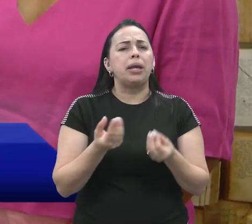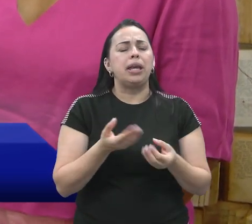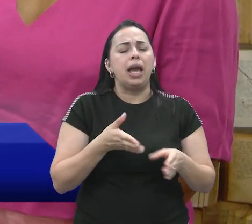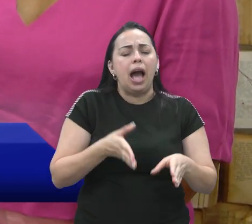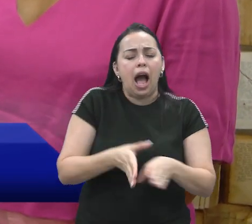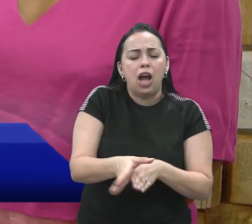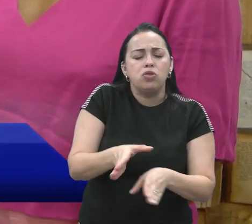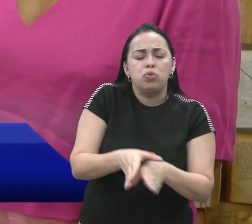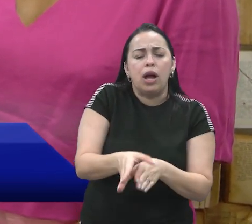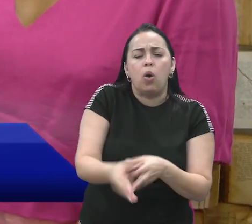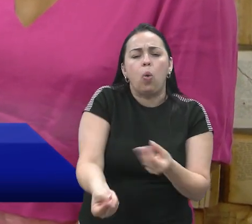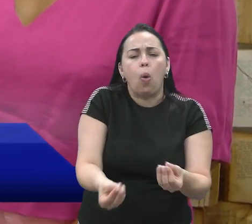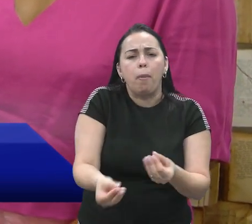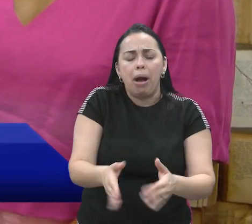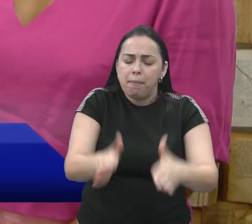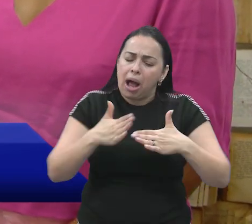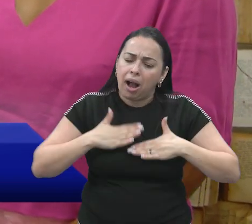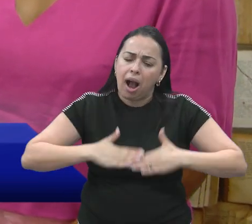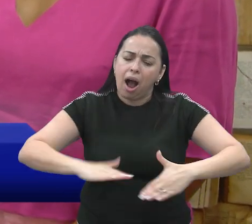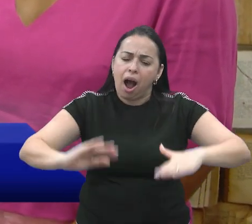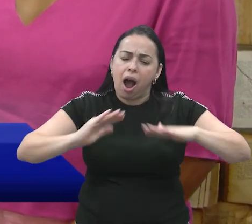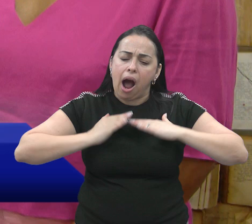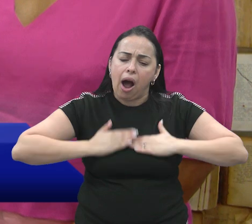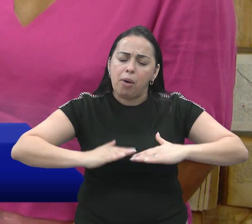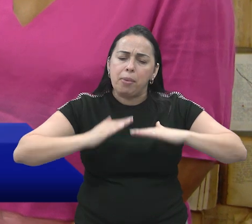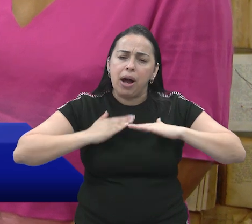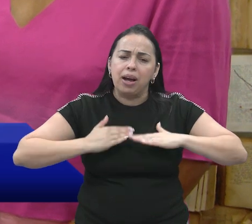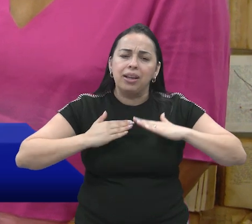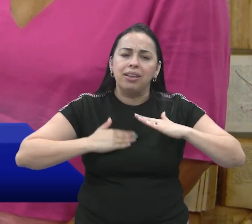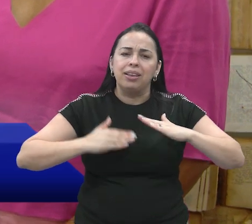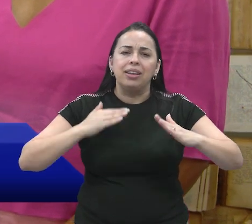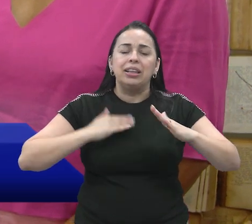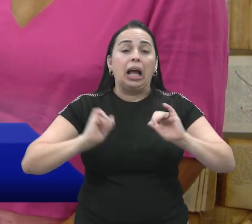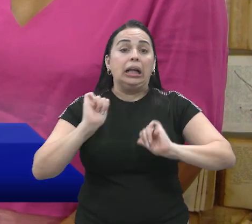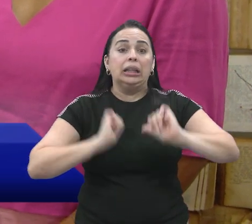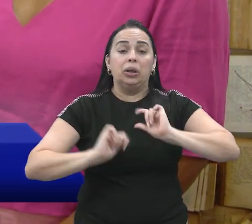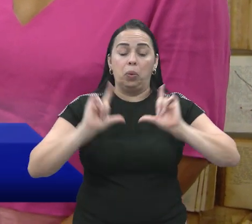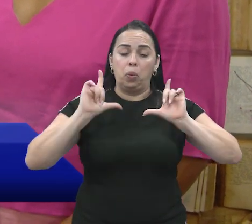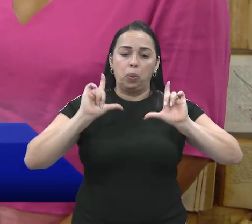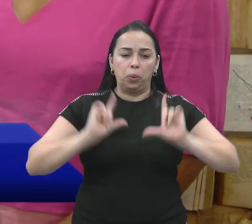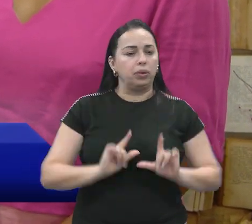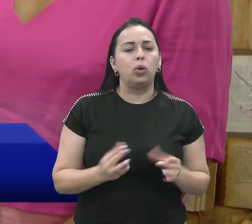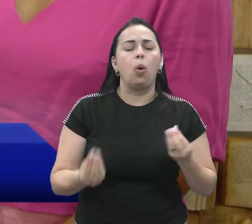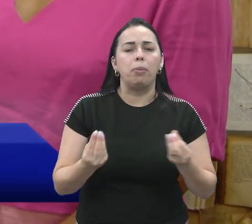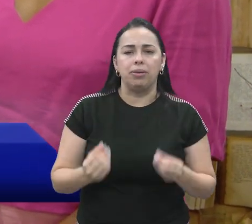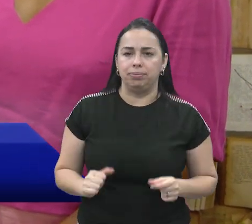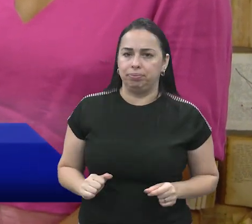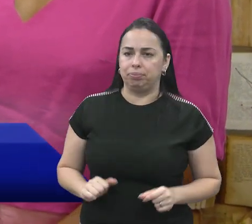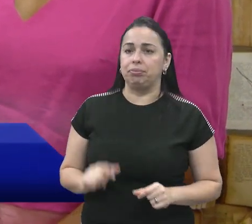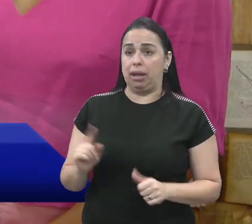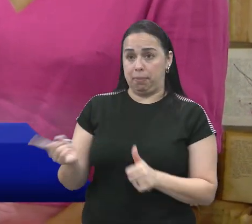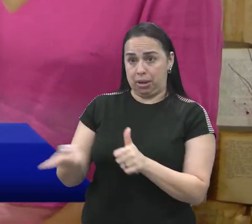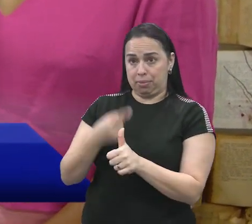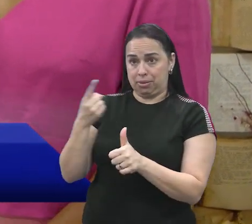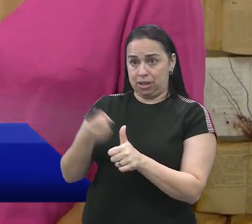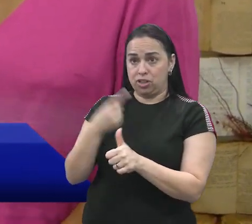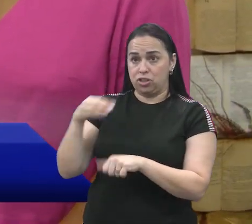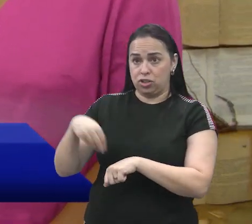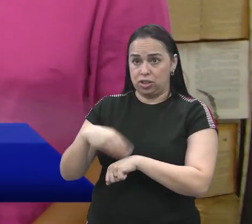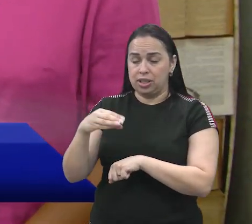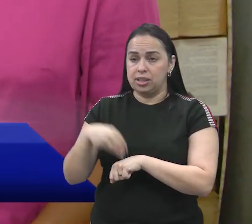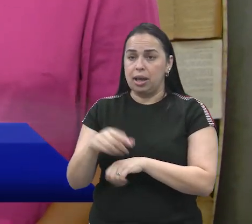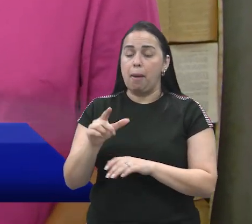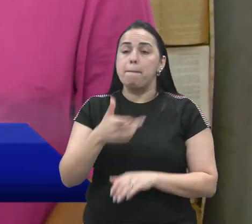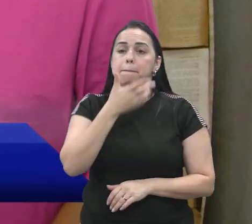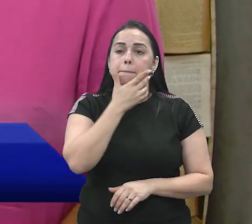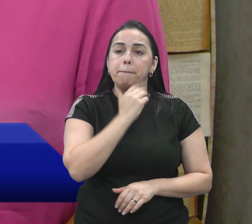começar, como que os pais podem também aconselhar as crianças para tranquilizar elas e a criança poder ir tranquila sem muita ansiedade? Primeiro, a